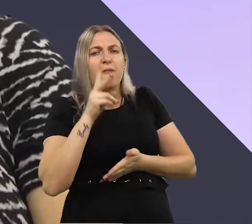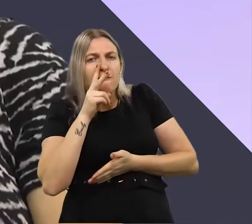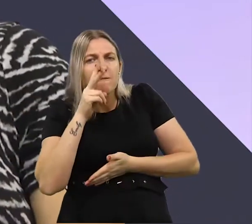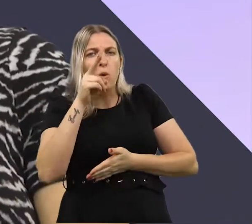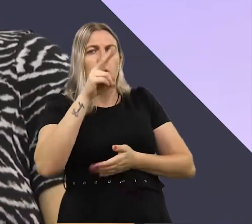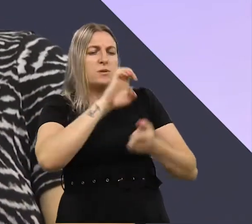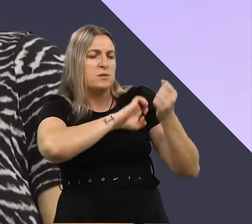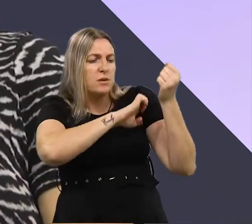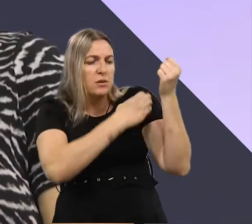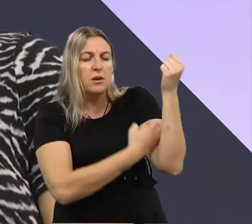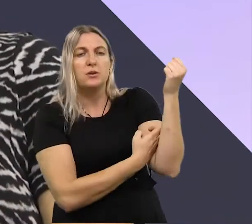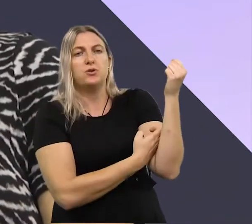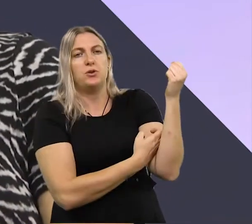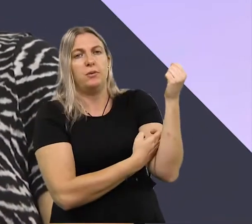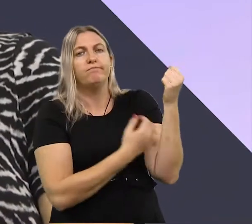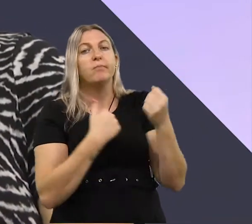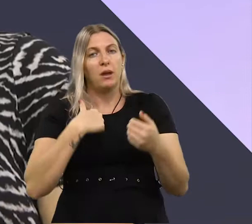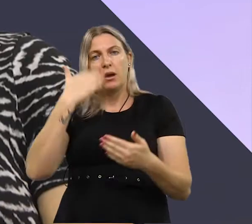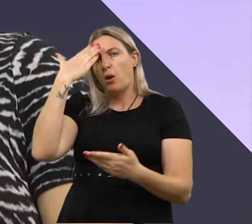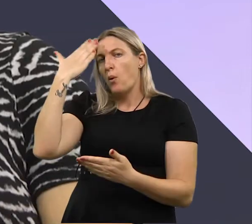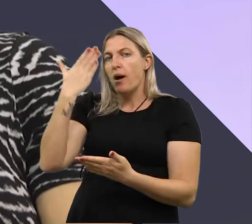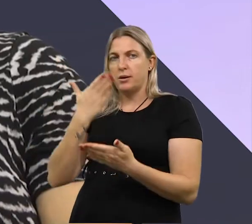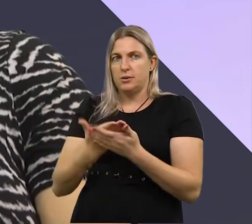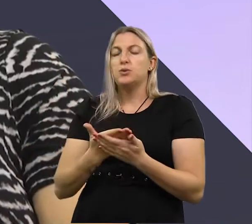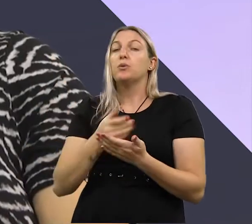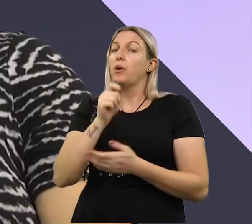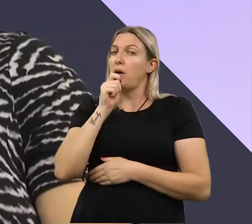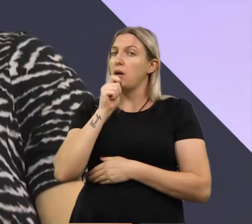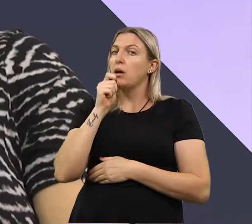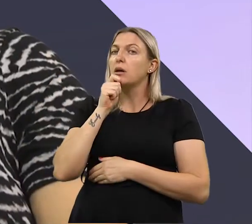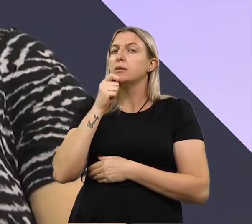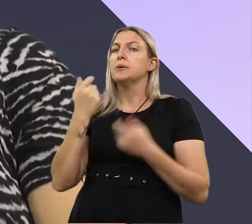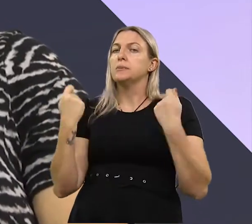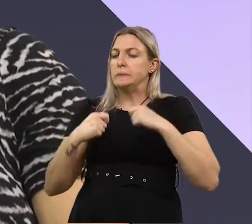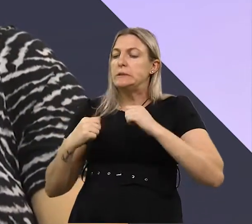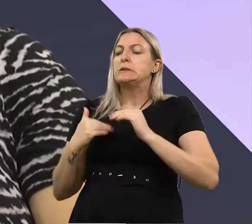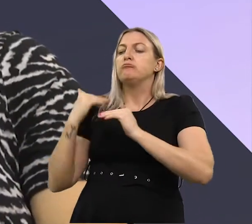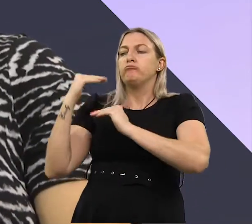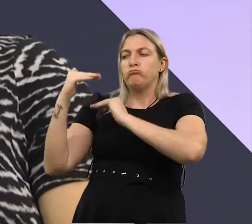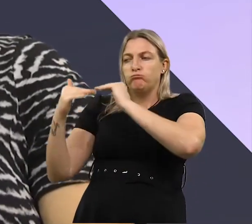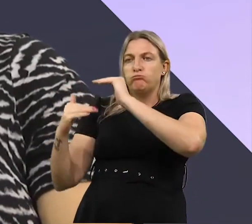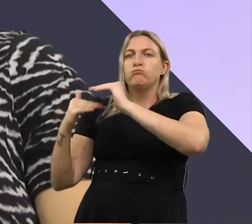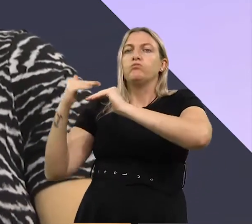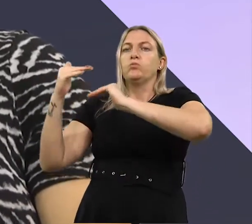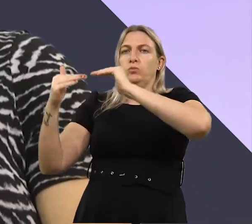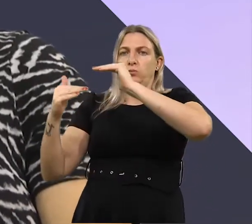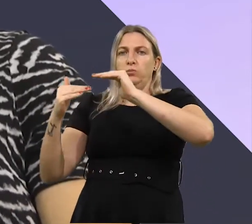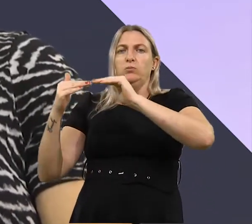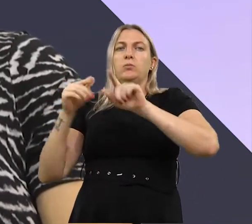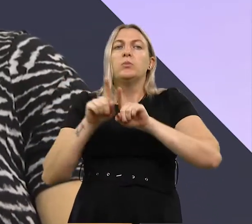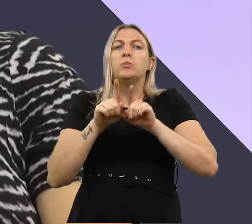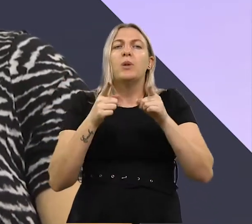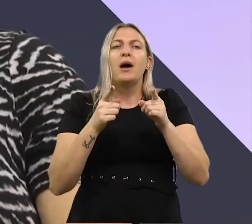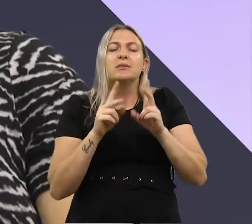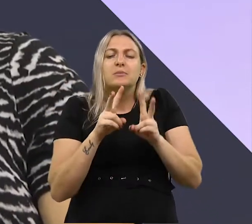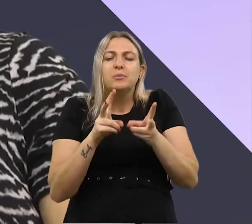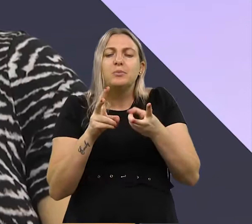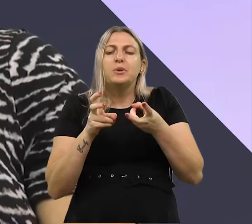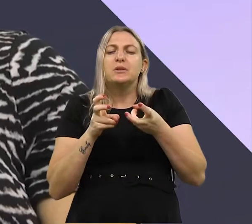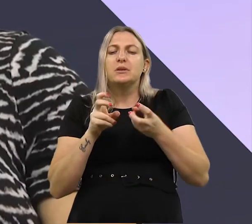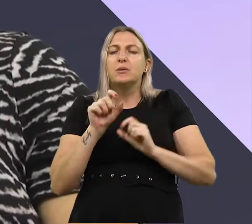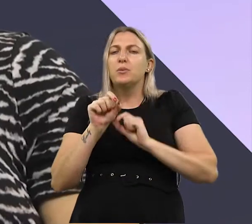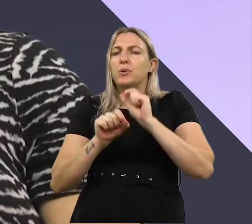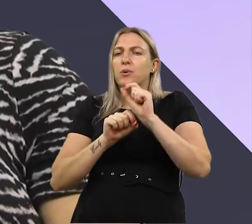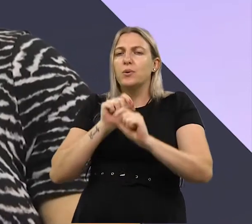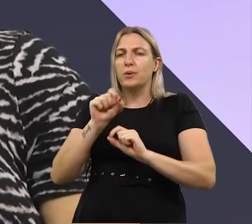energia. Então eu acredito que ainda temos muitos passos a avançar, mas a gente